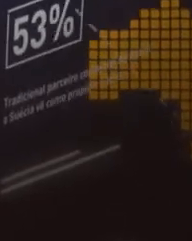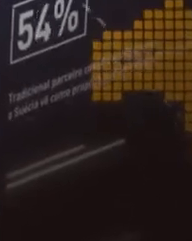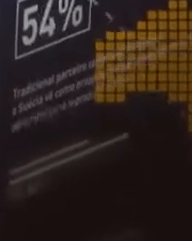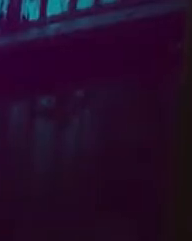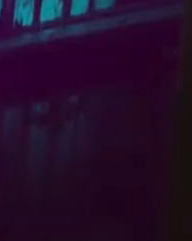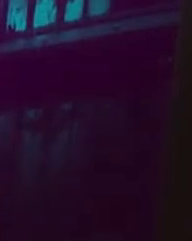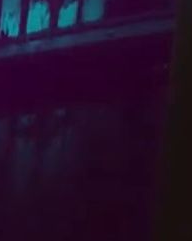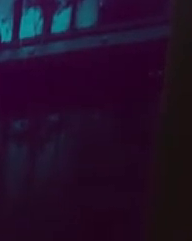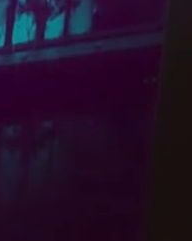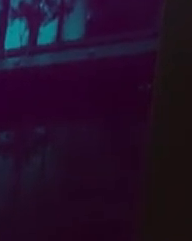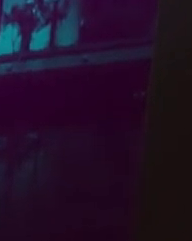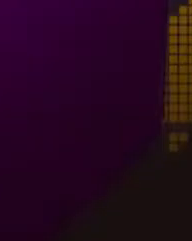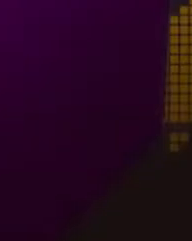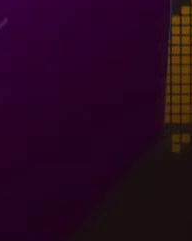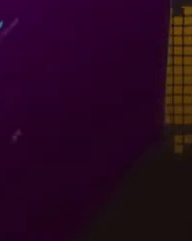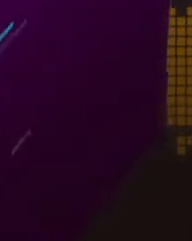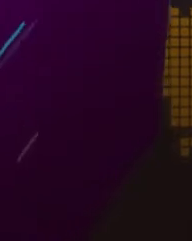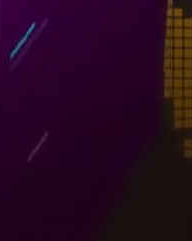Música